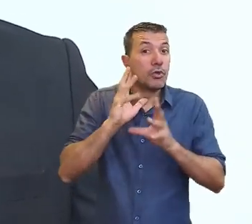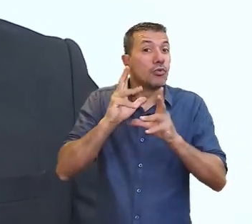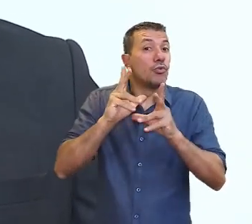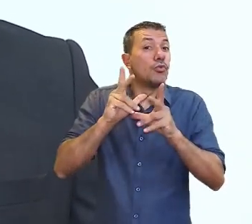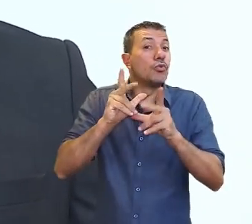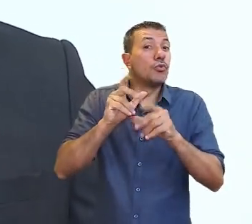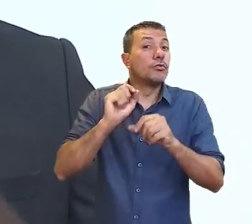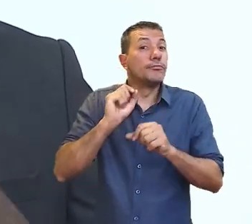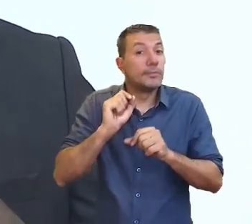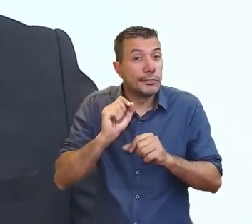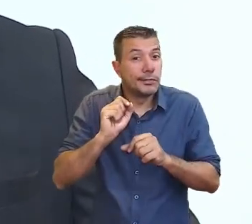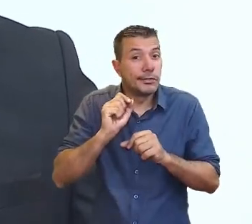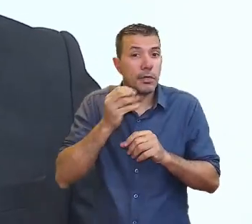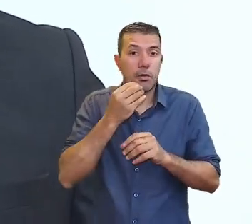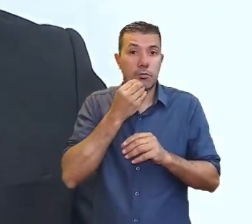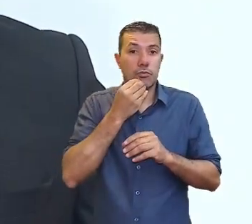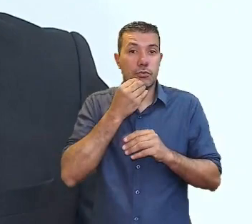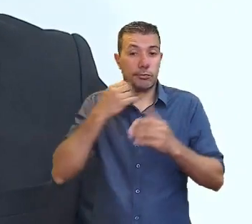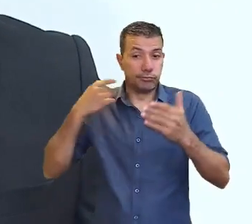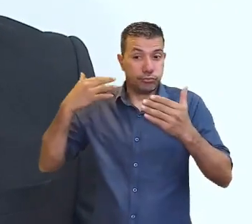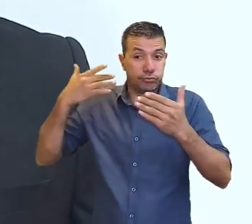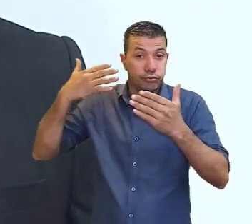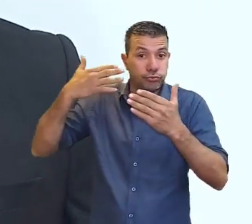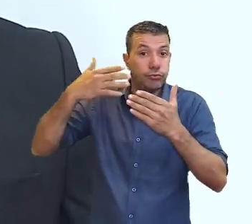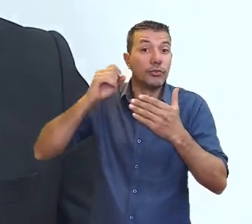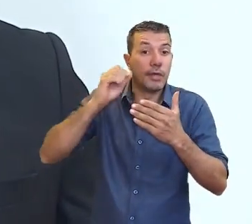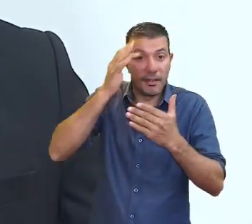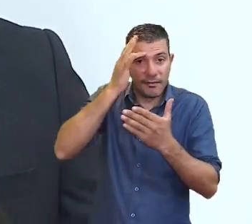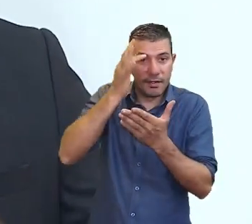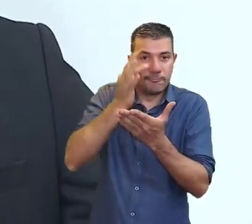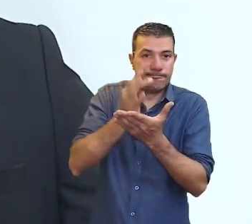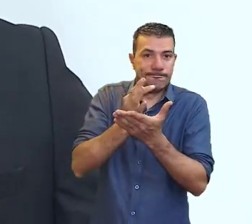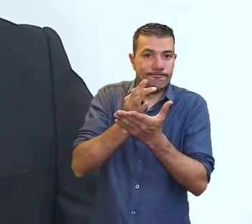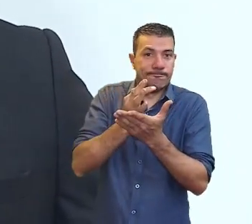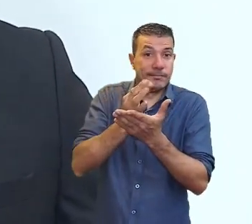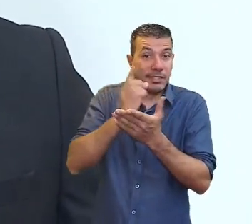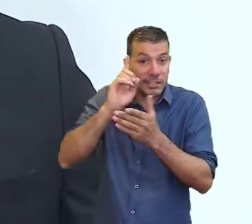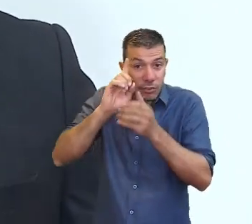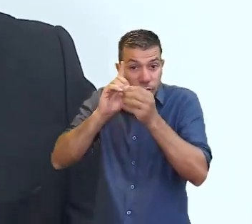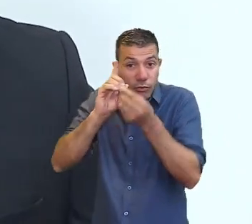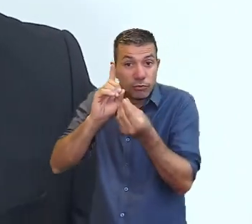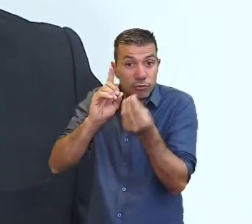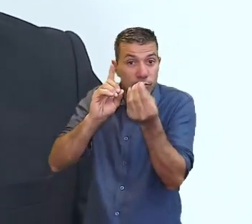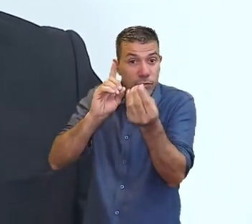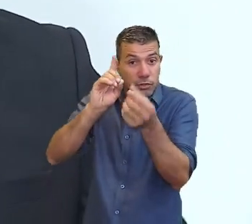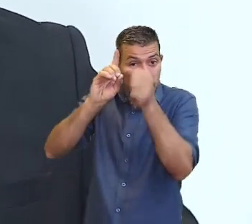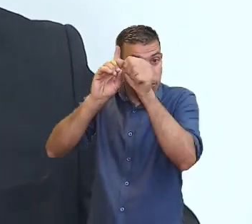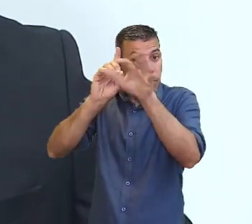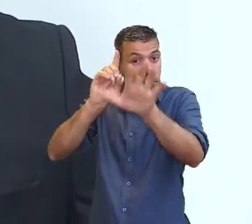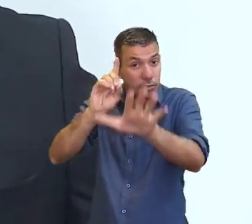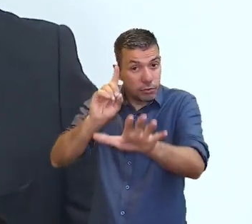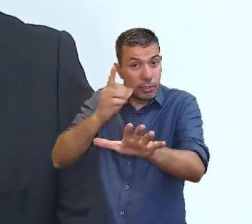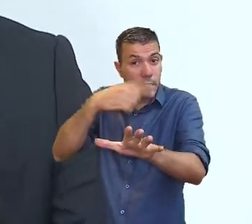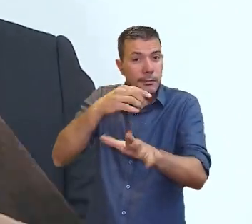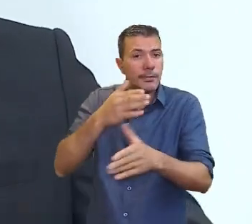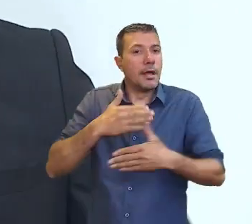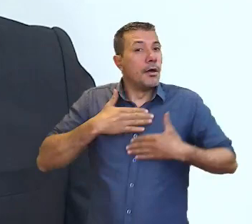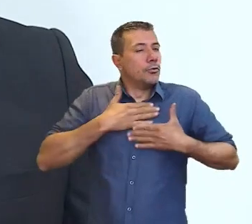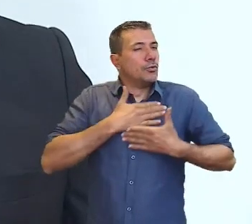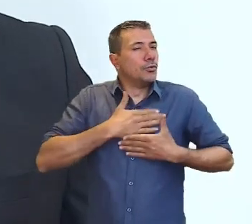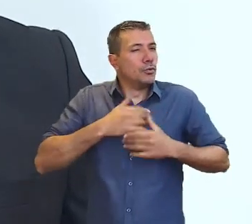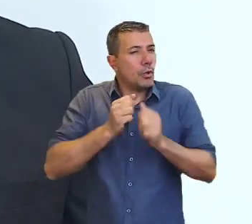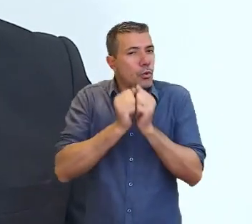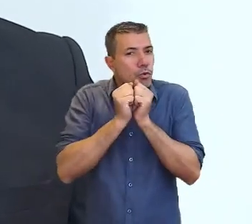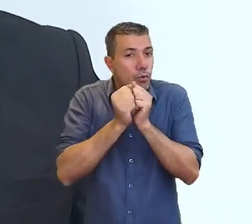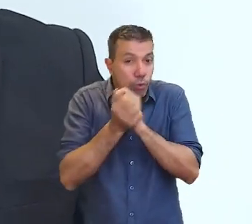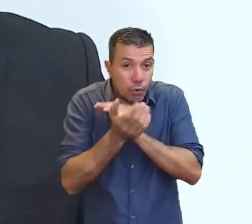a oportunidade do desenvolvimento da nossa fé, não é verdade? Então que Deus esteja com você, o abençoe. Para nós é um prazer estarmos